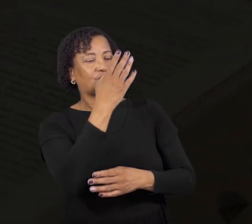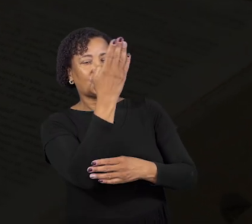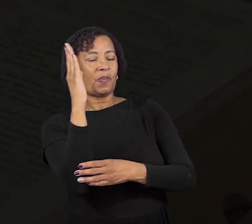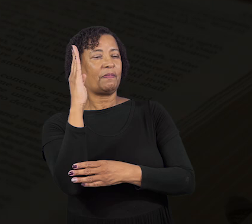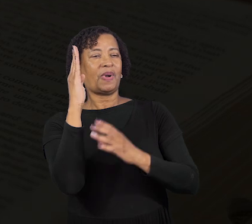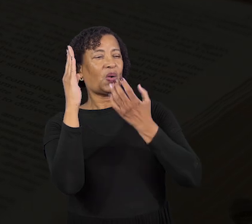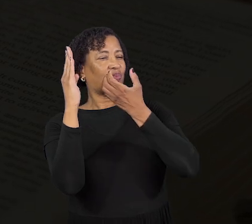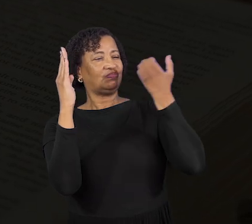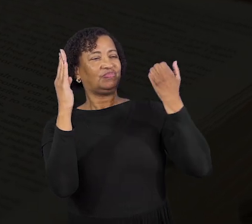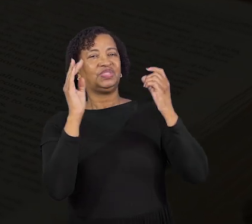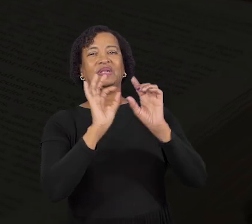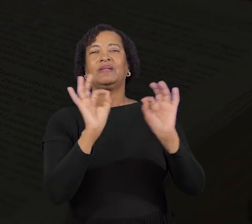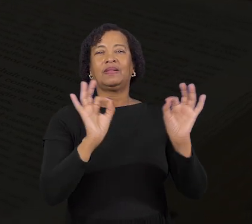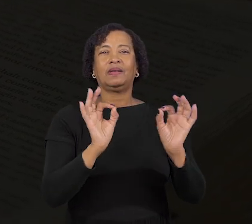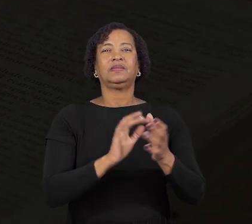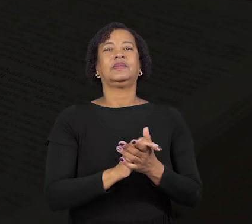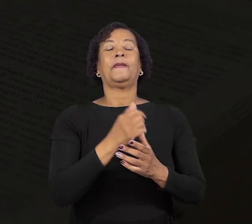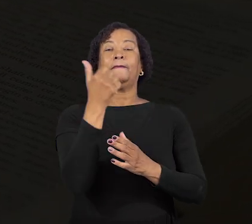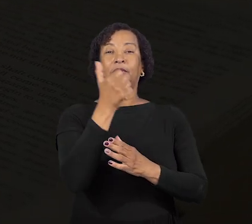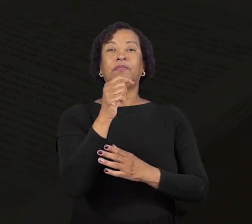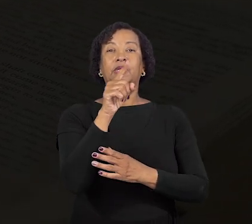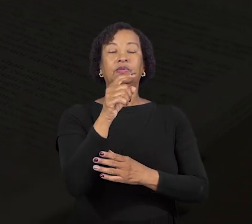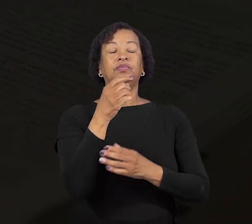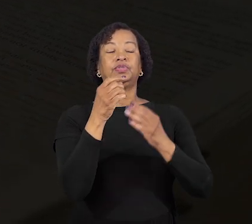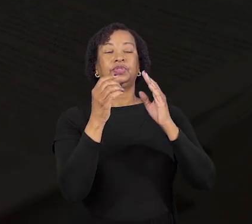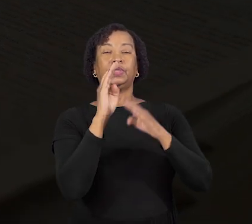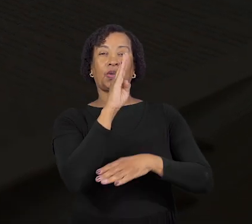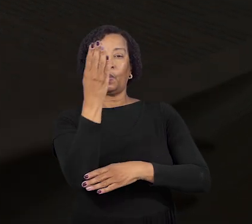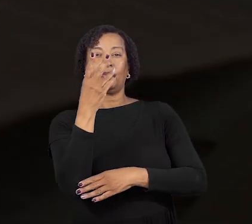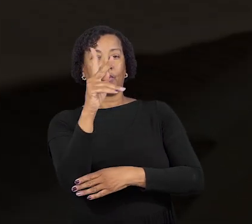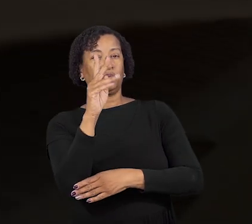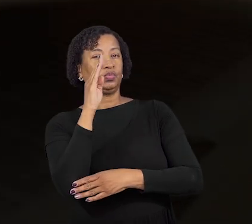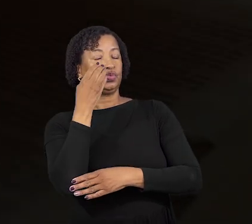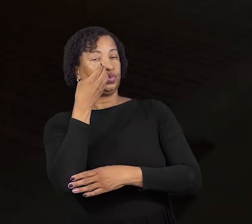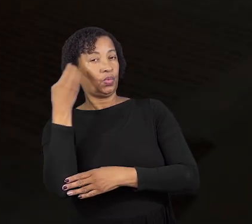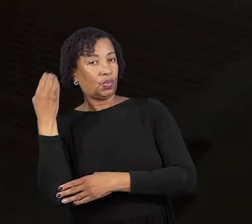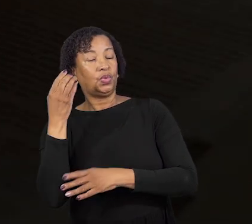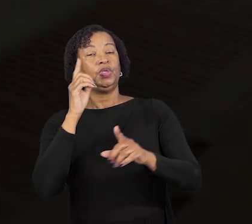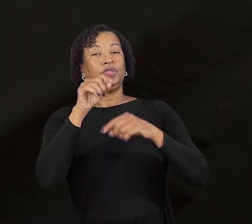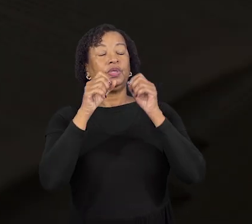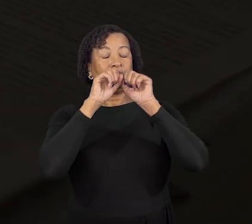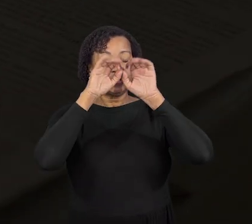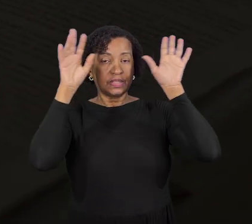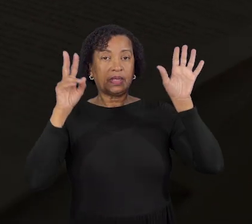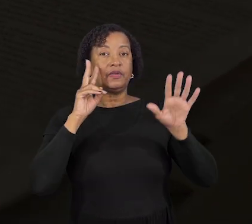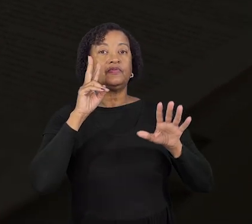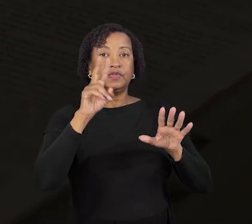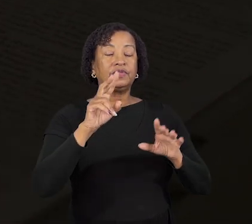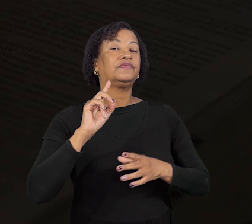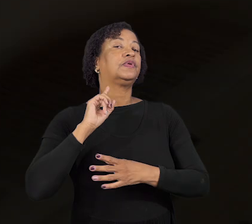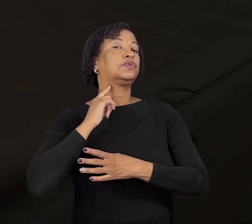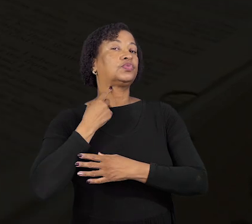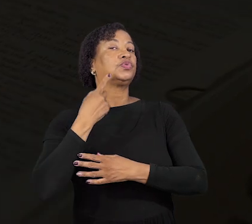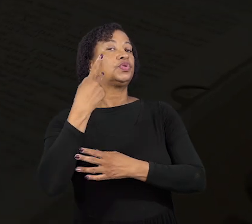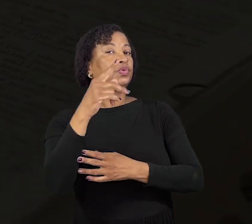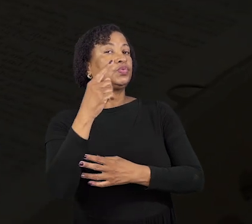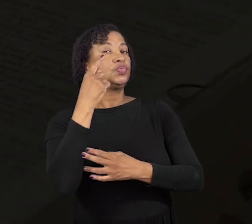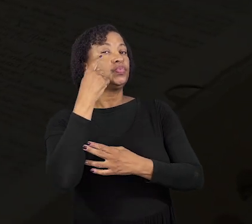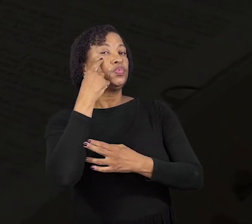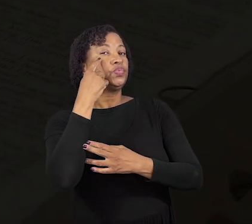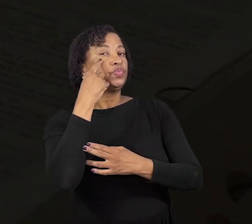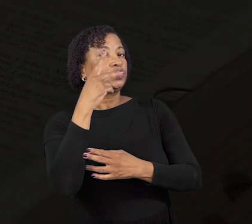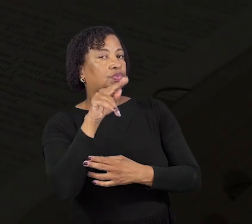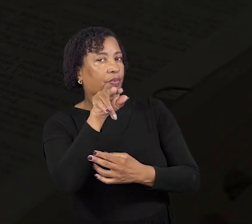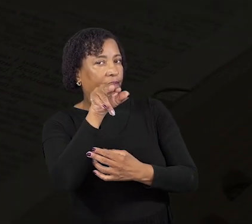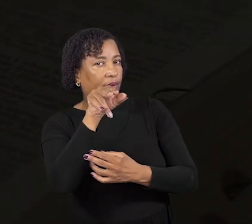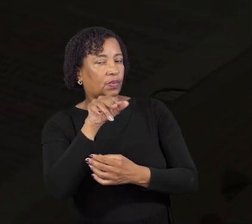seu? Hipócrita! Tire primeiro a viga do seu olho, e então você verá claramente para tirar o cisco do olho do seu